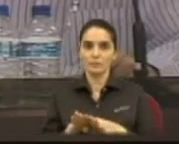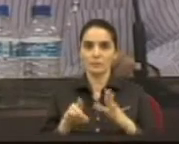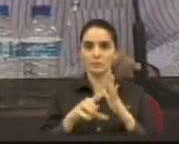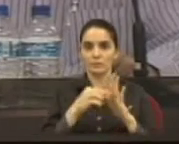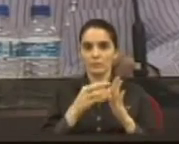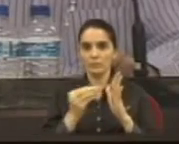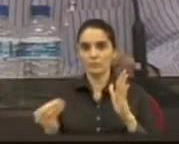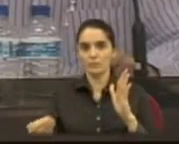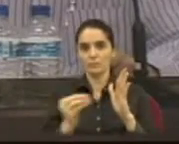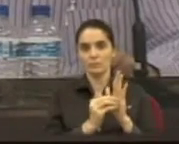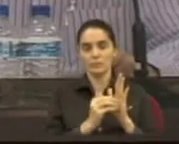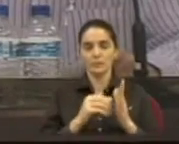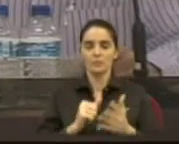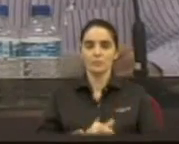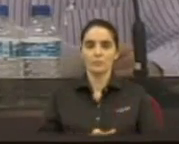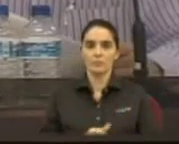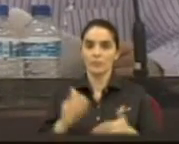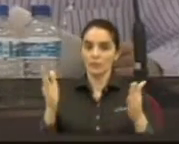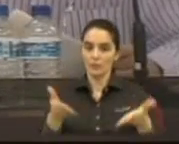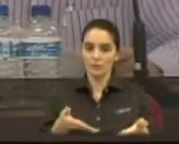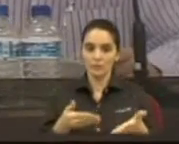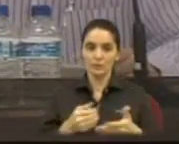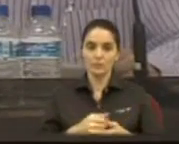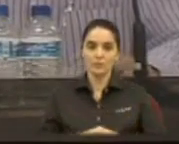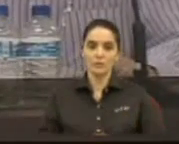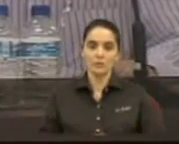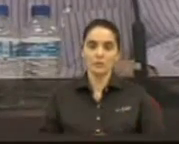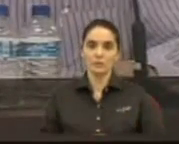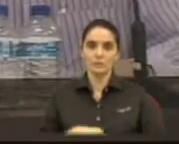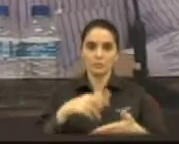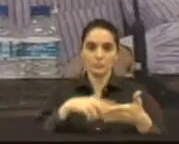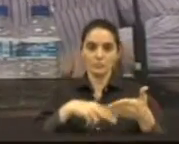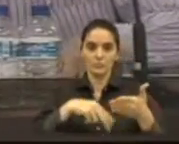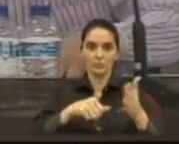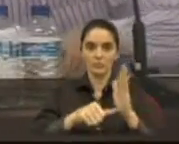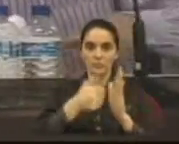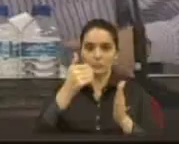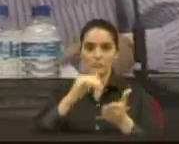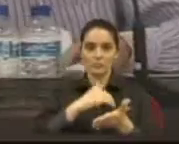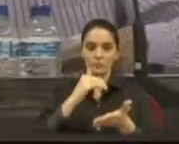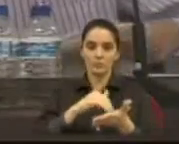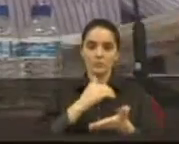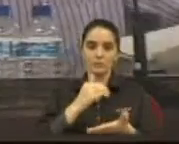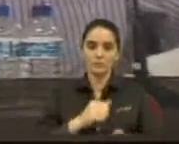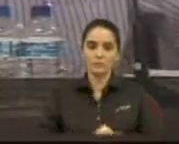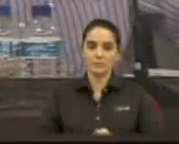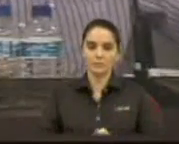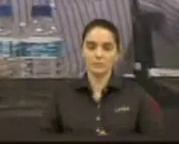emenda. Agora a matéria é a ser lida ao primeiro secretário.